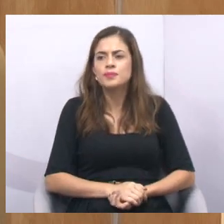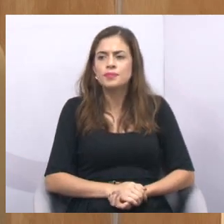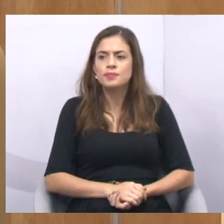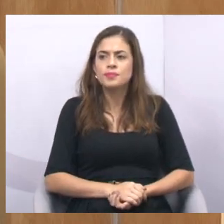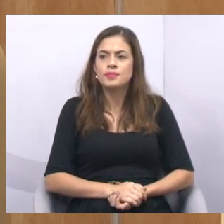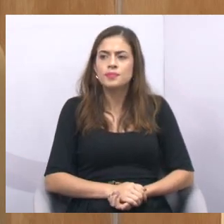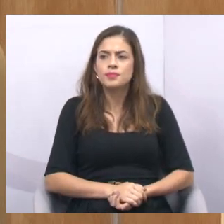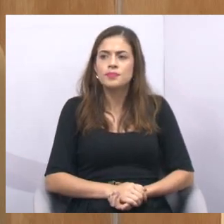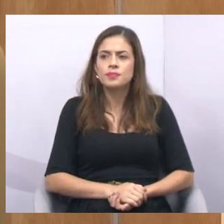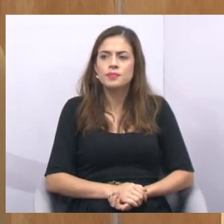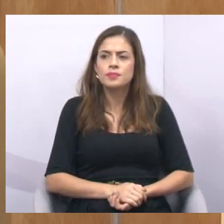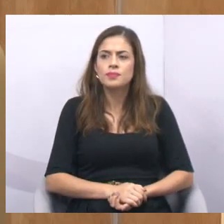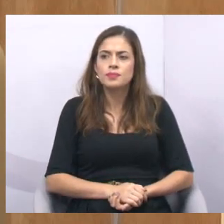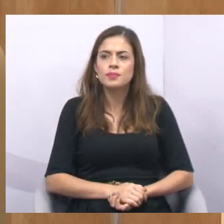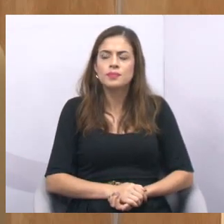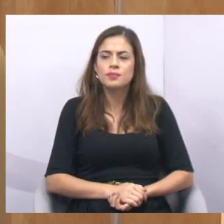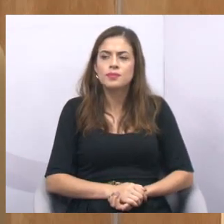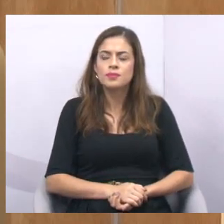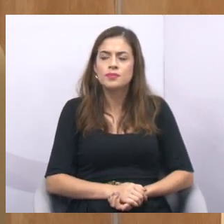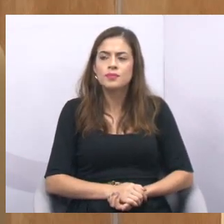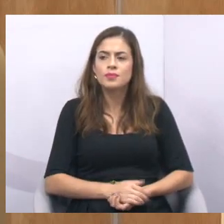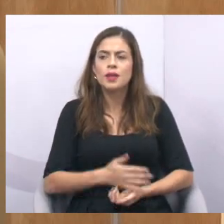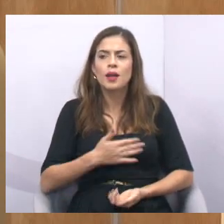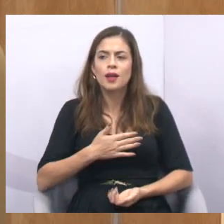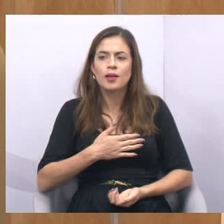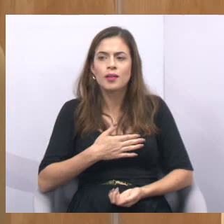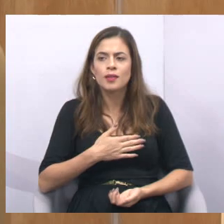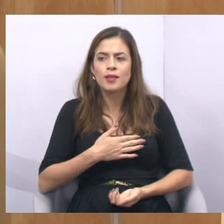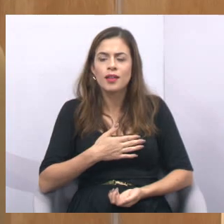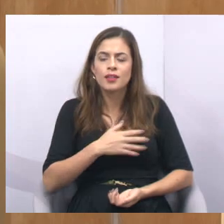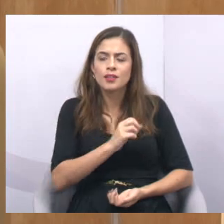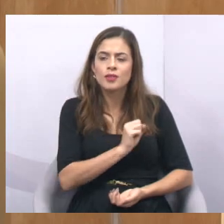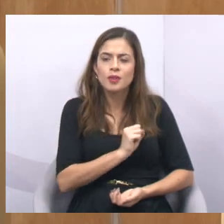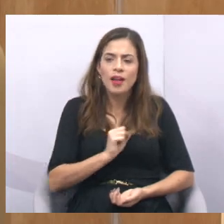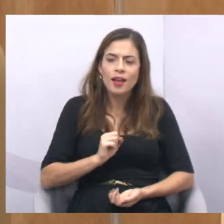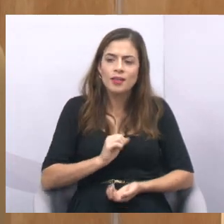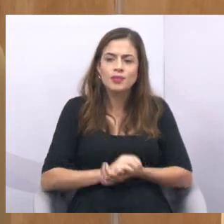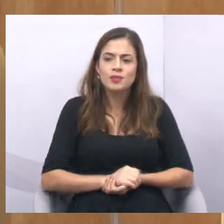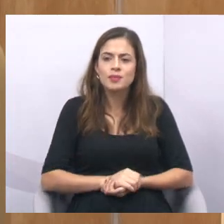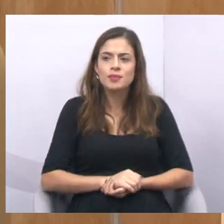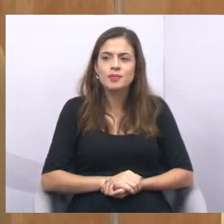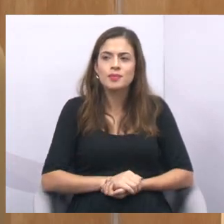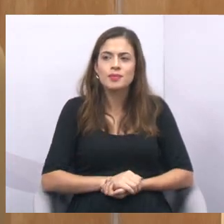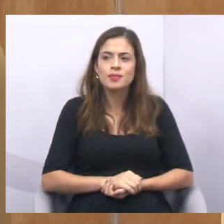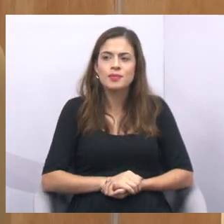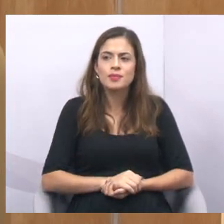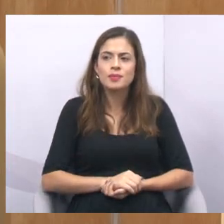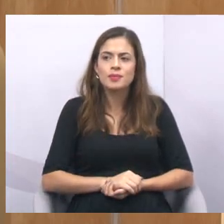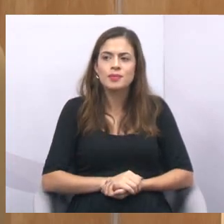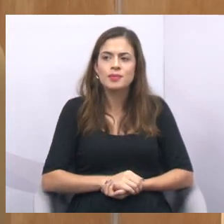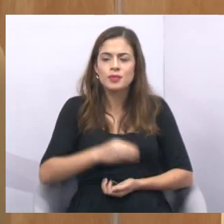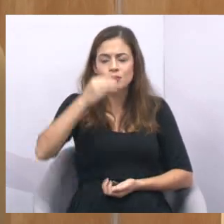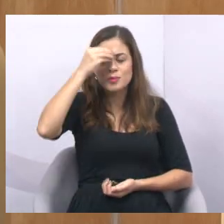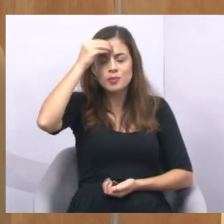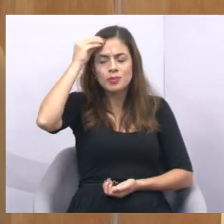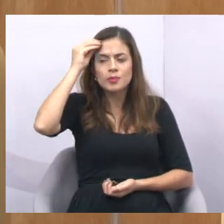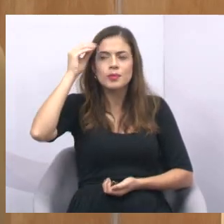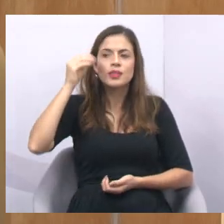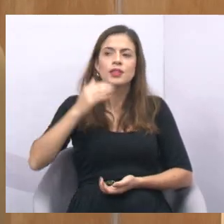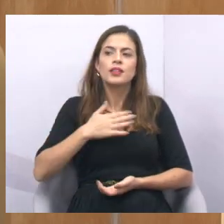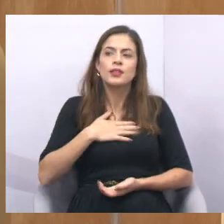da minha mulher, que são minhas sobrinhas do coração, e as minhas do